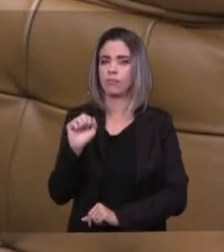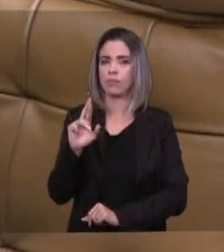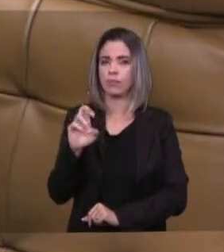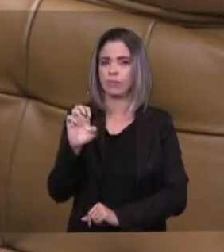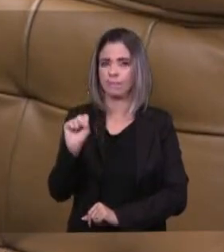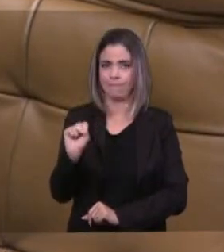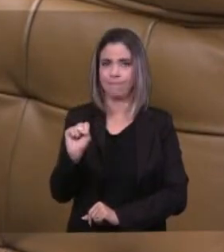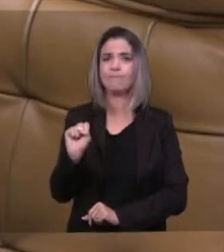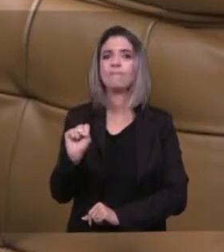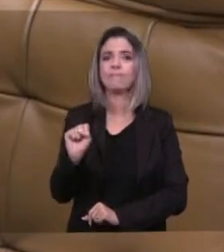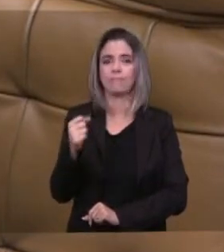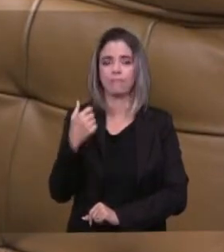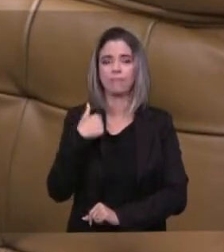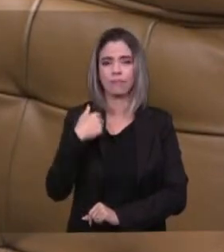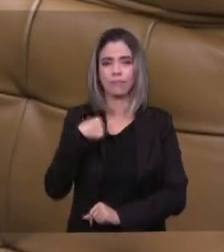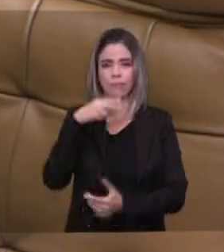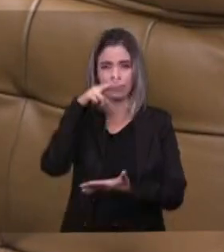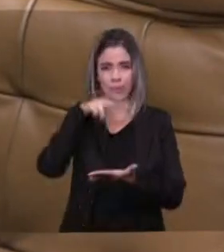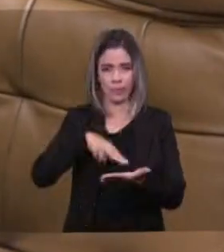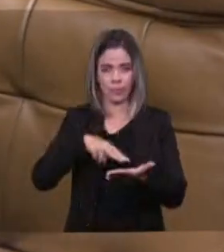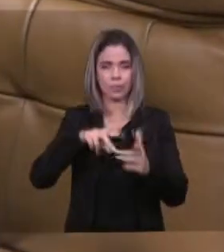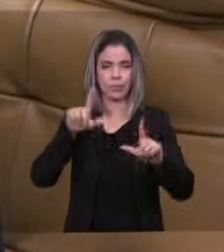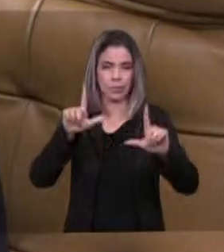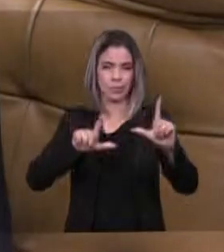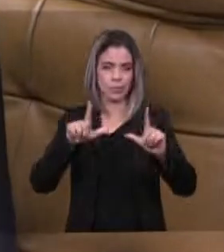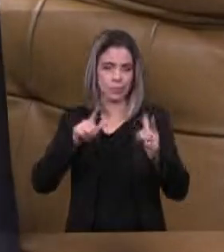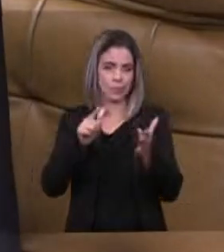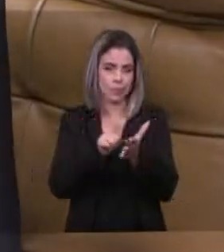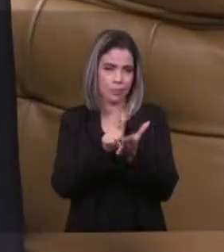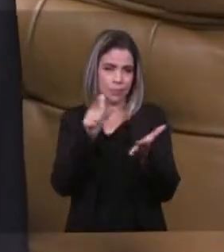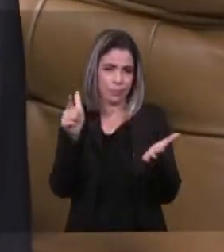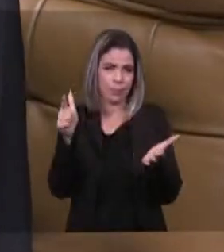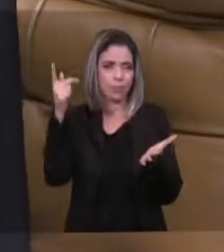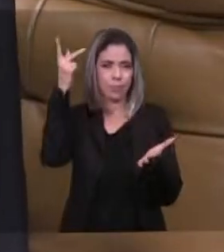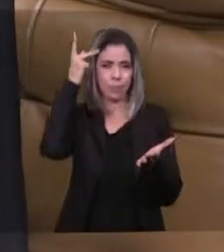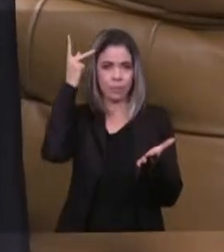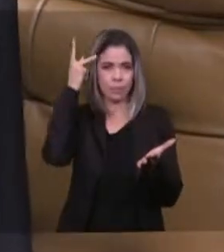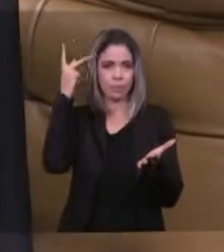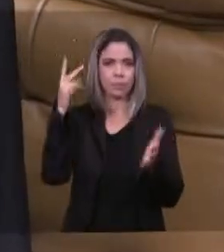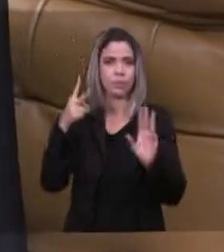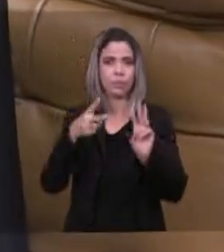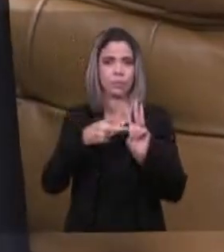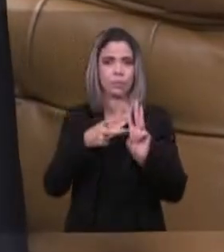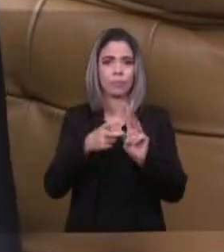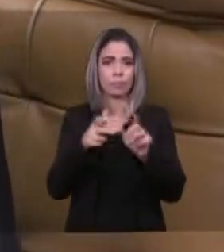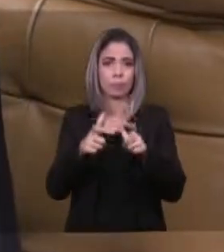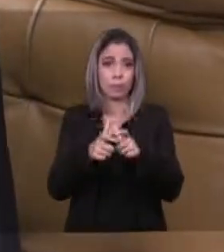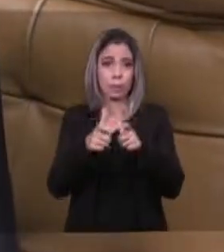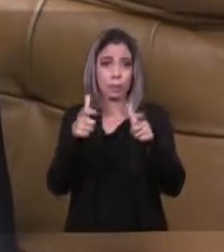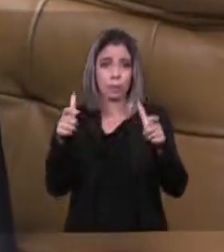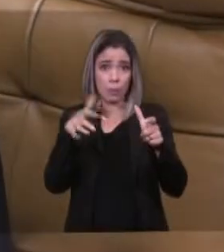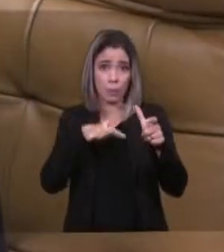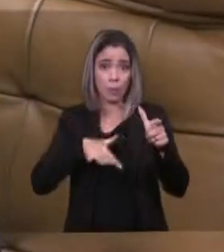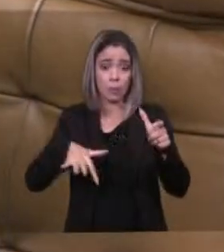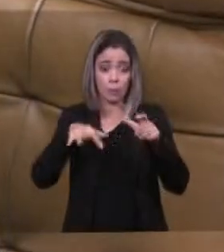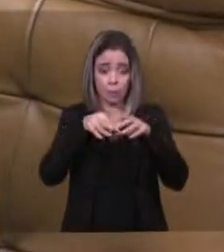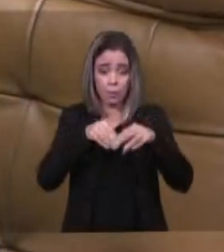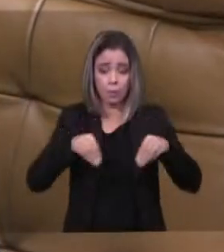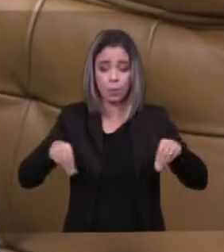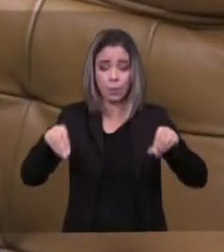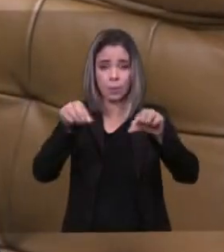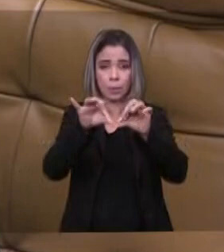Leio em matéria agora do Estadão que os índios expandiram os seus domínios, a sua